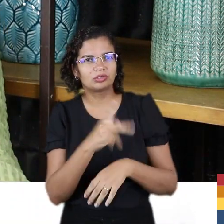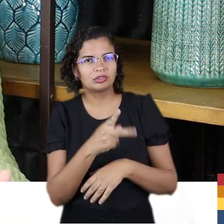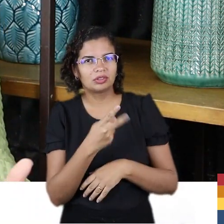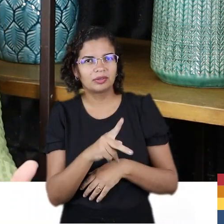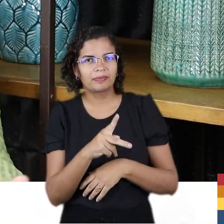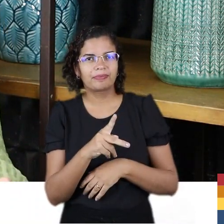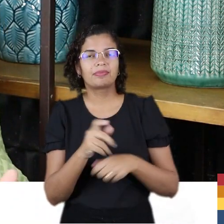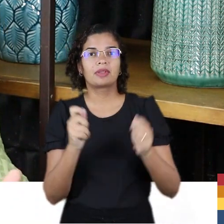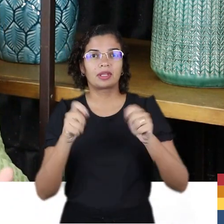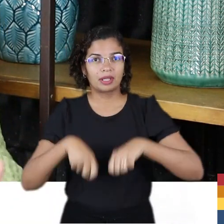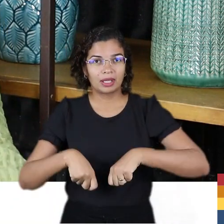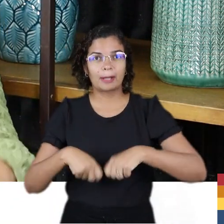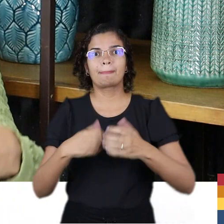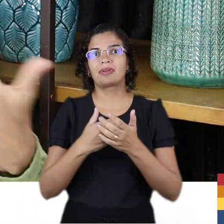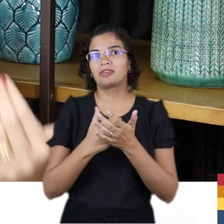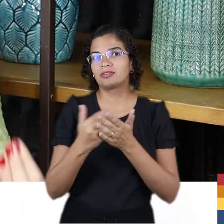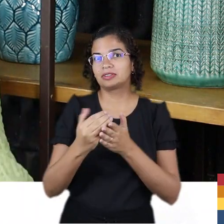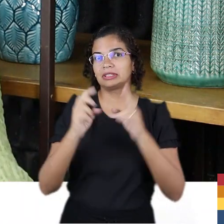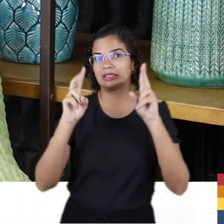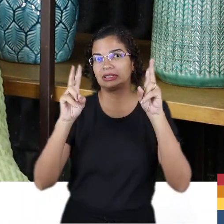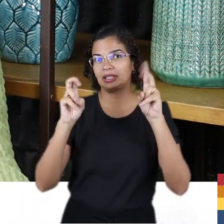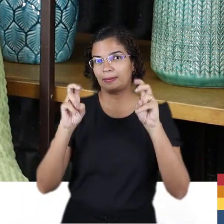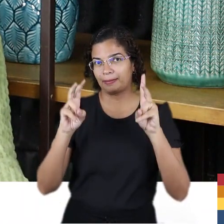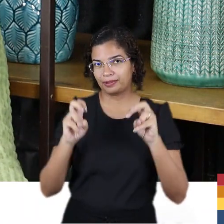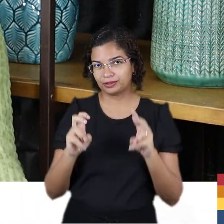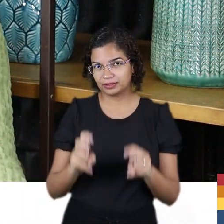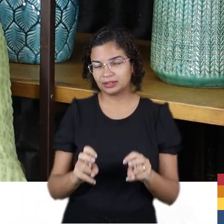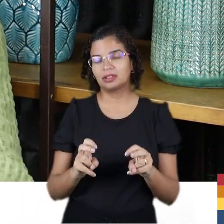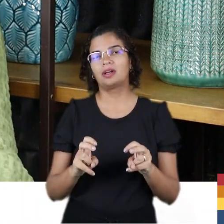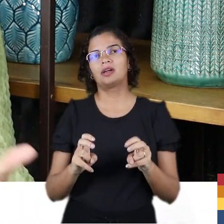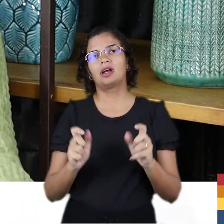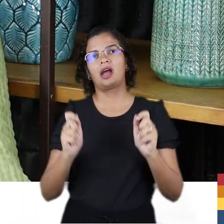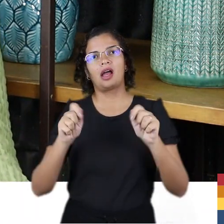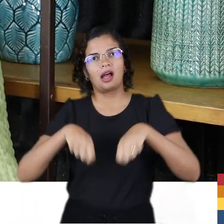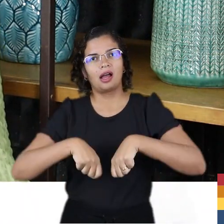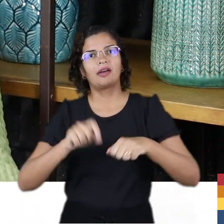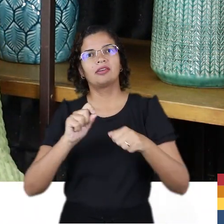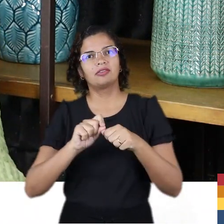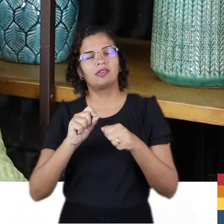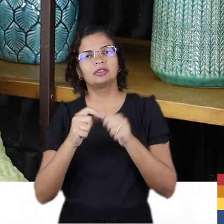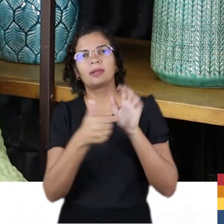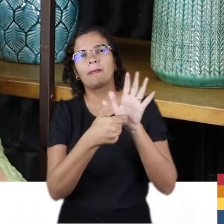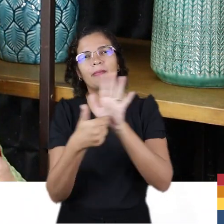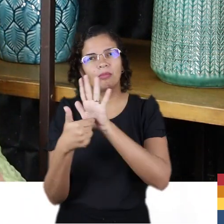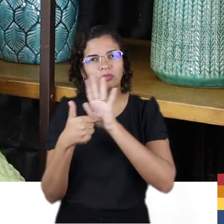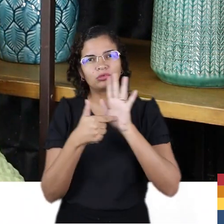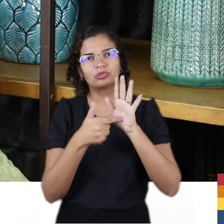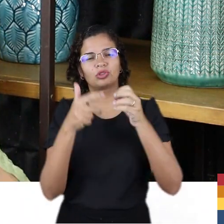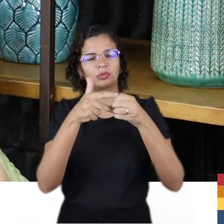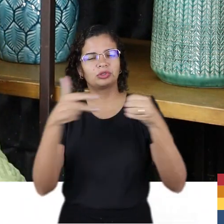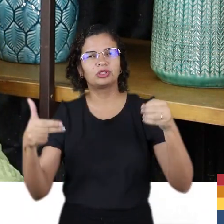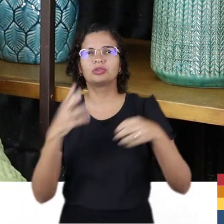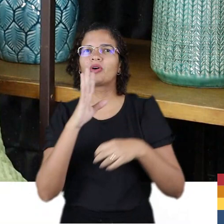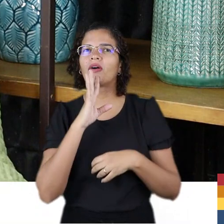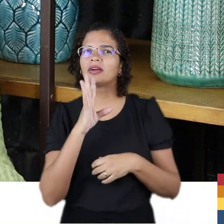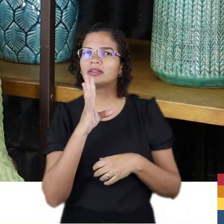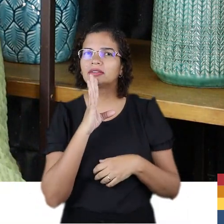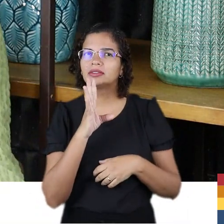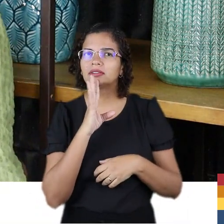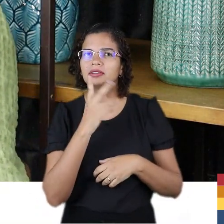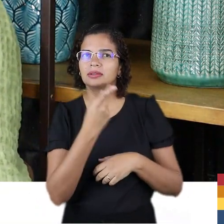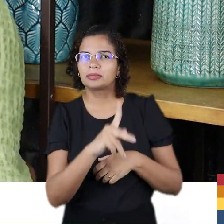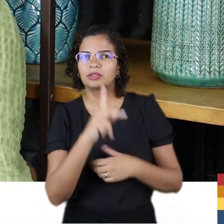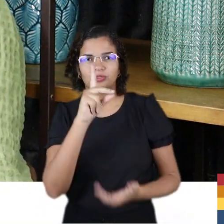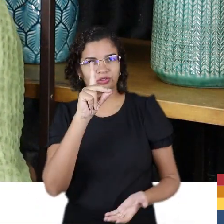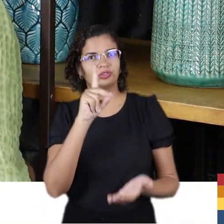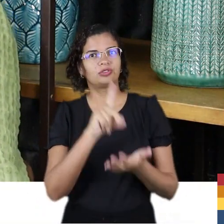determinante, mas que já dá um caminho ao professor para não esgotar as possibilidades dessa abordagem de